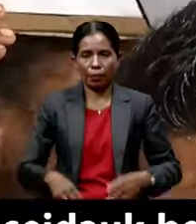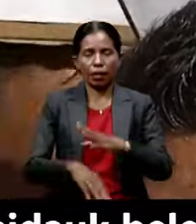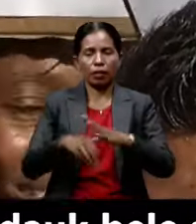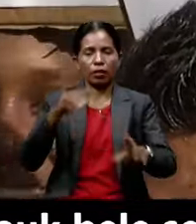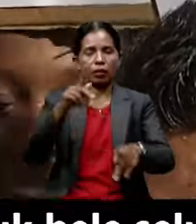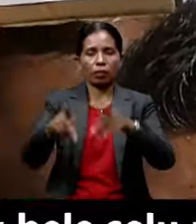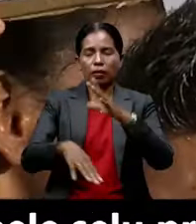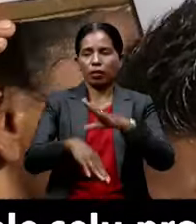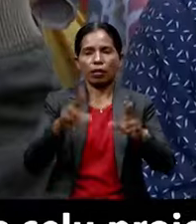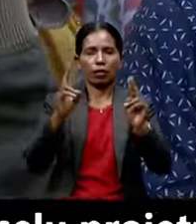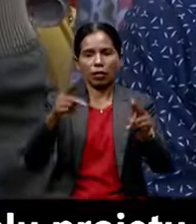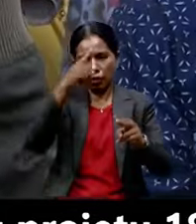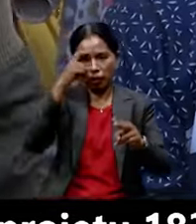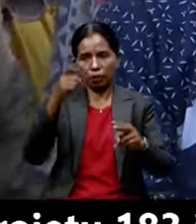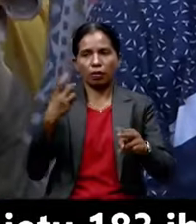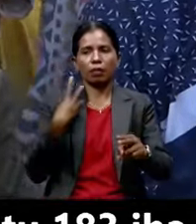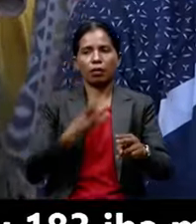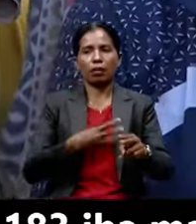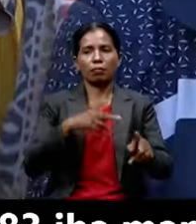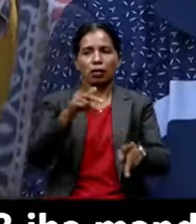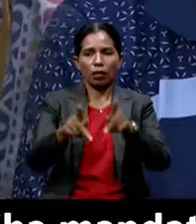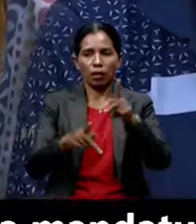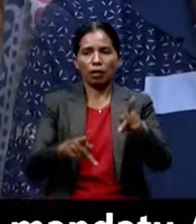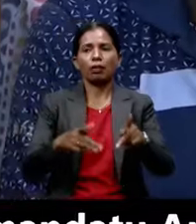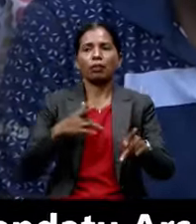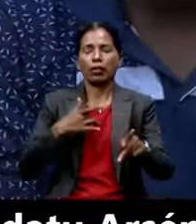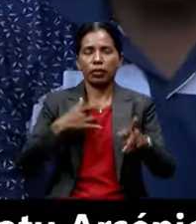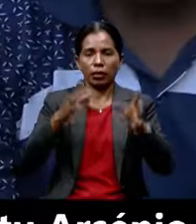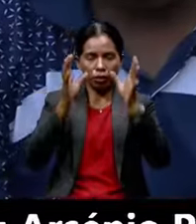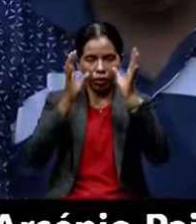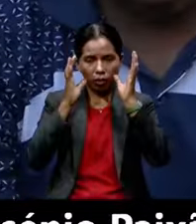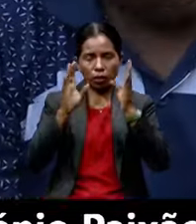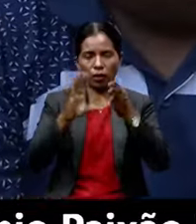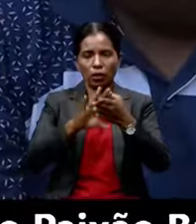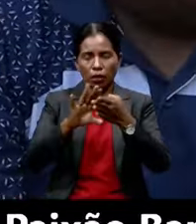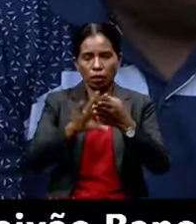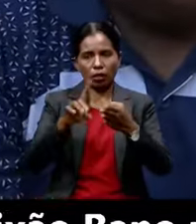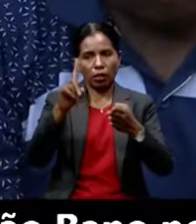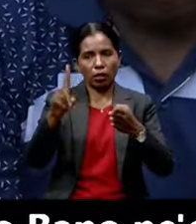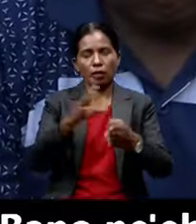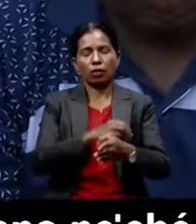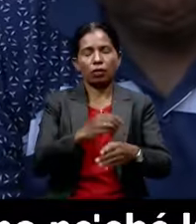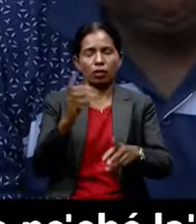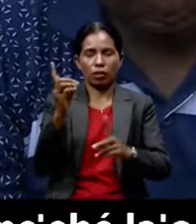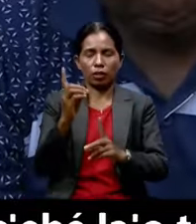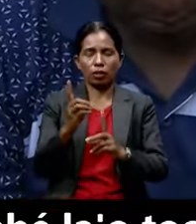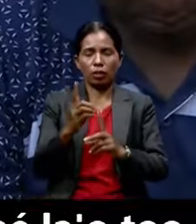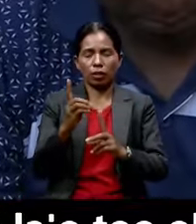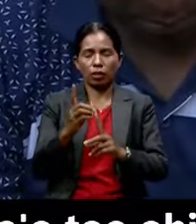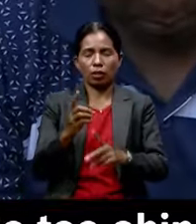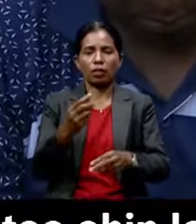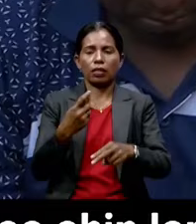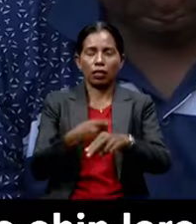obrigatoriamente. Também nem a minha comunidade sente triste com notificação de nebema o prazo limitado